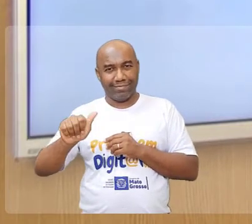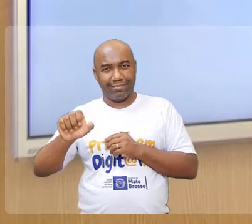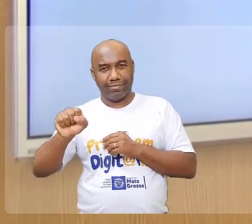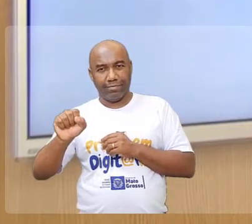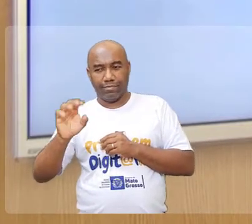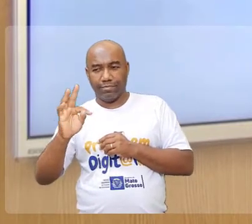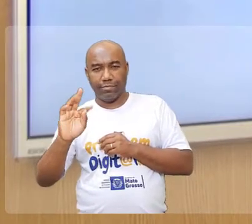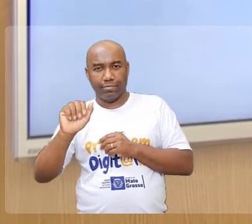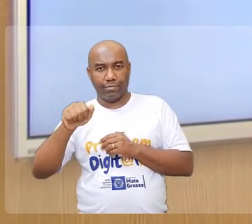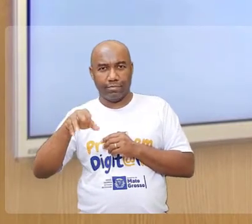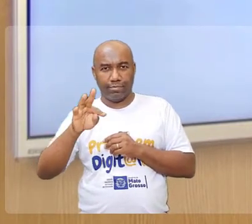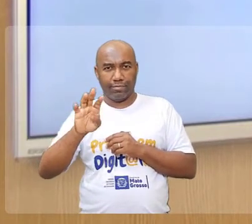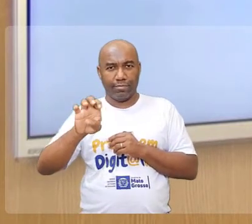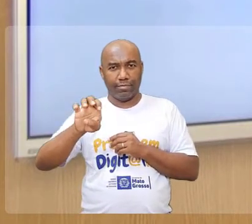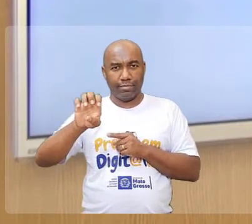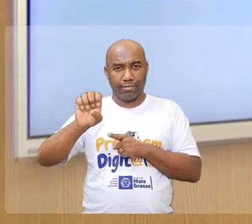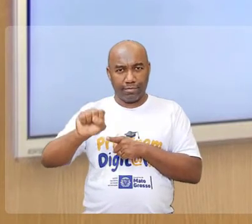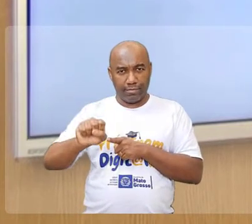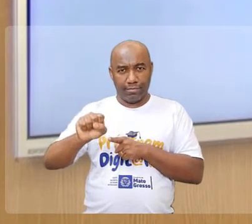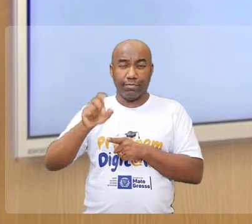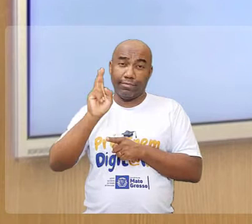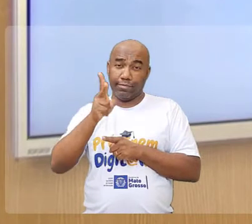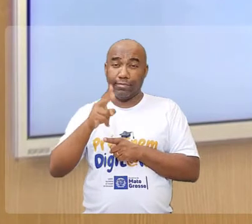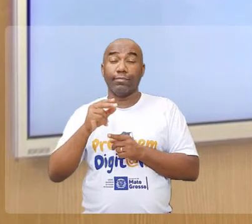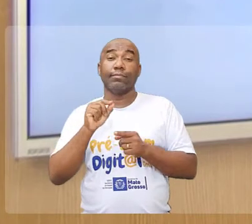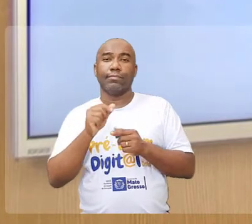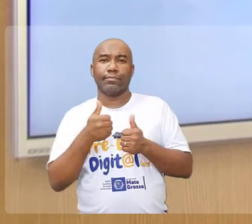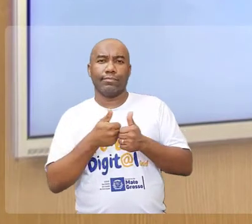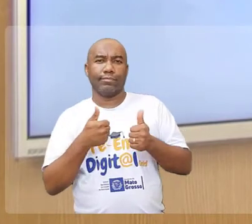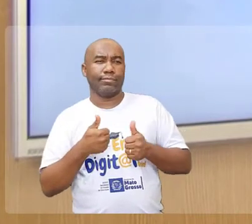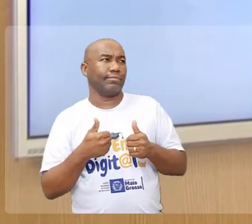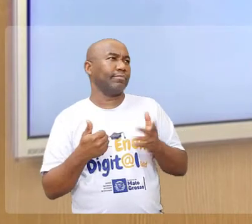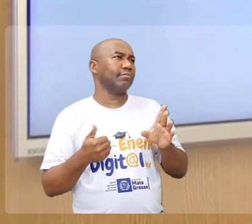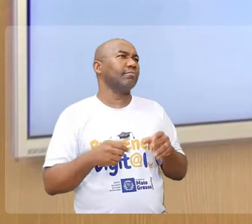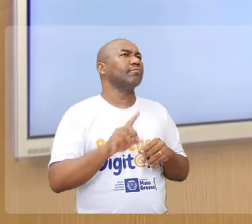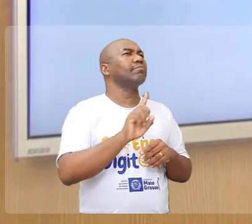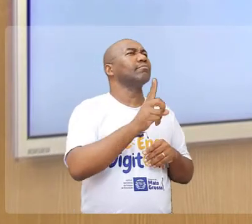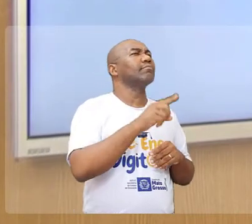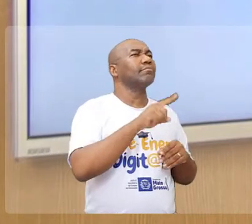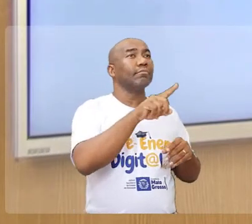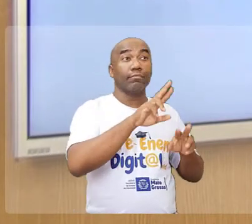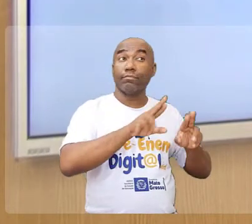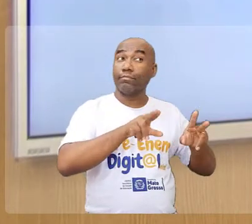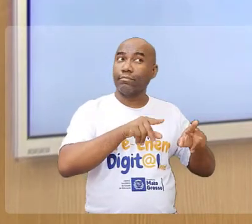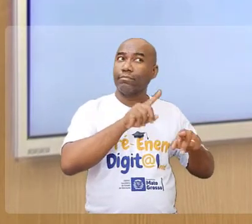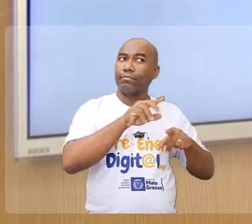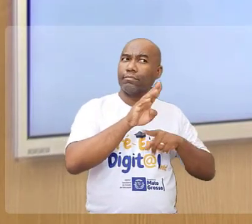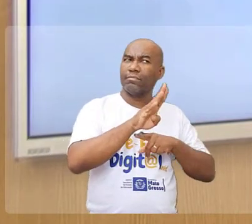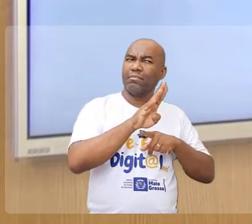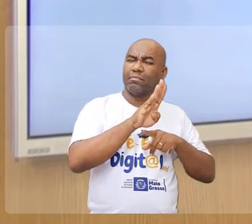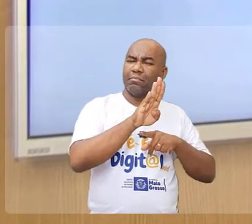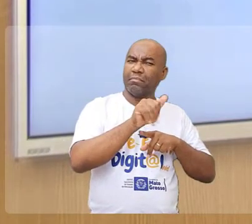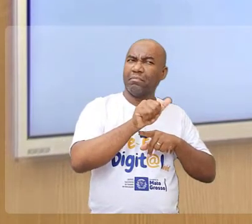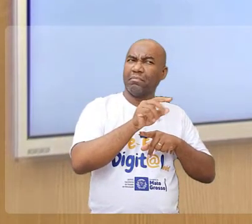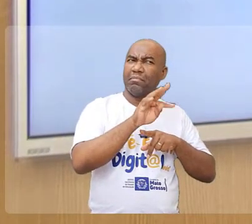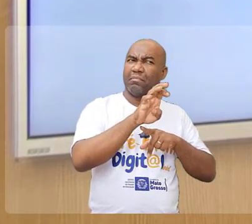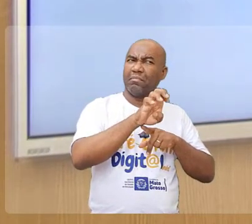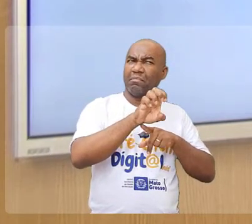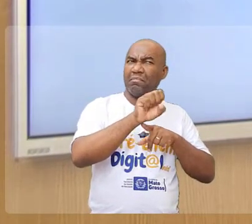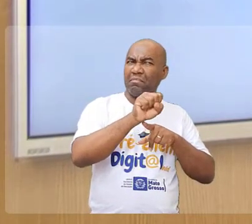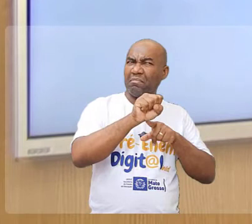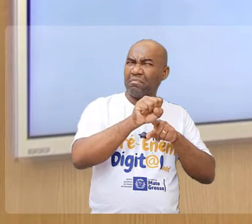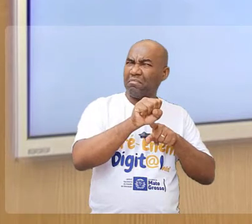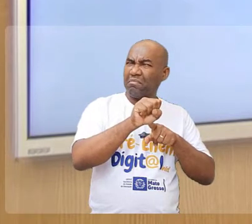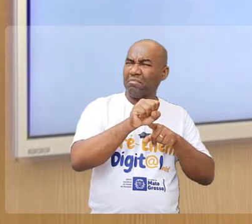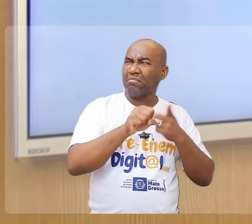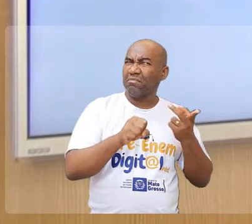substantivo, sempre vai ter um para corrigir. Sempre vai ter um para fazer essa observação. Bastantes? Ou vai virar